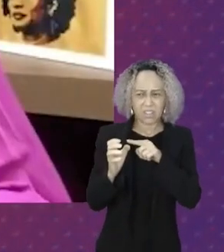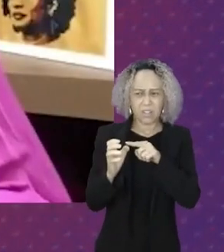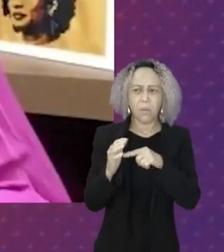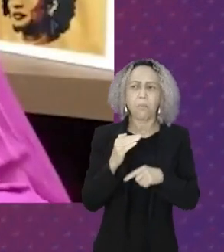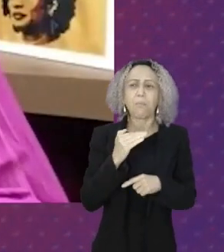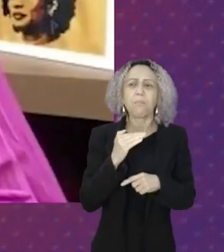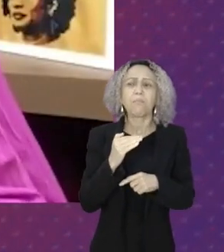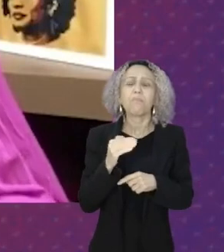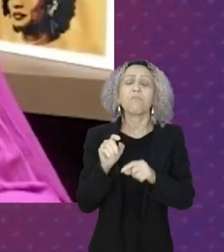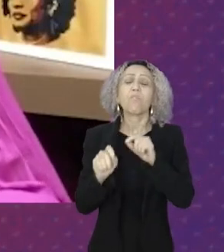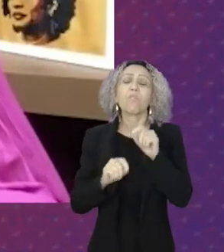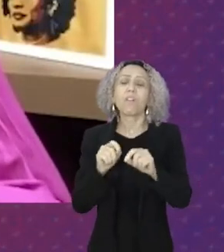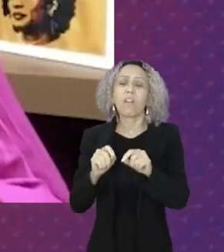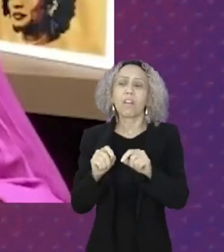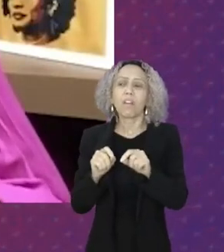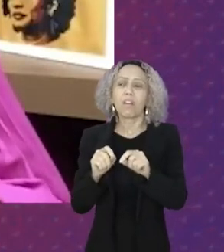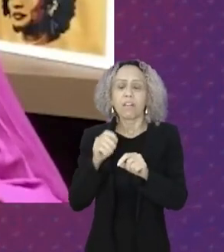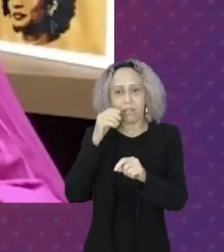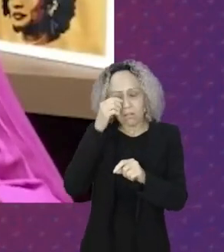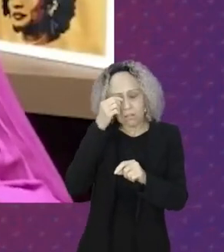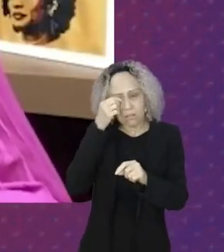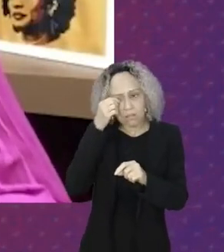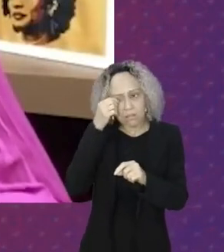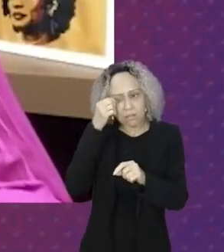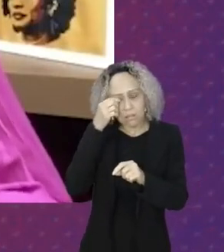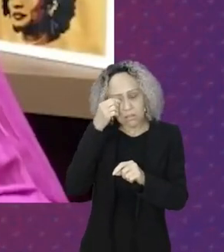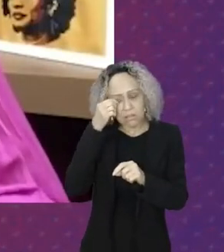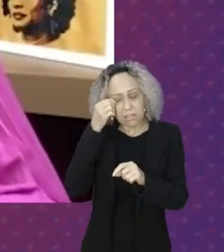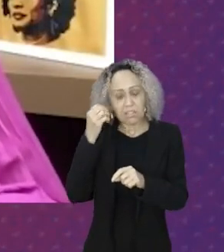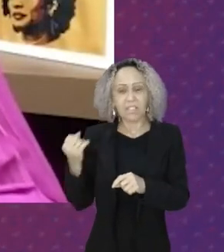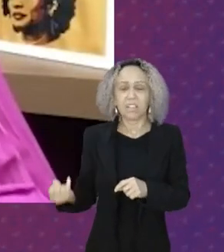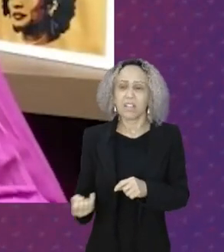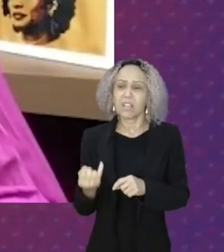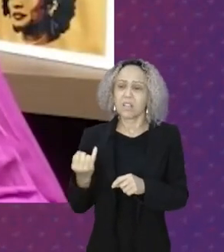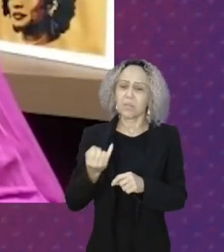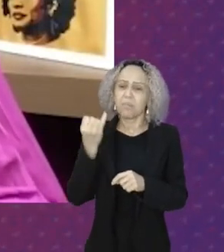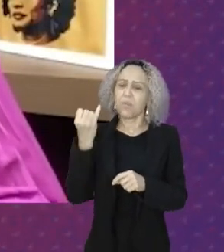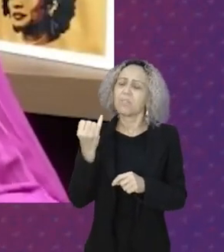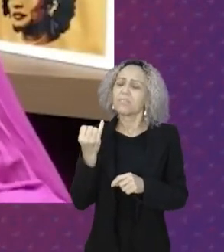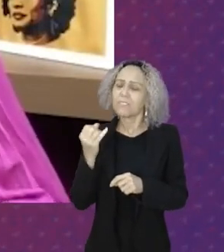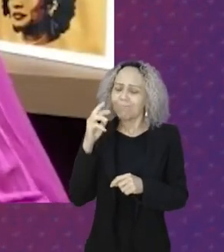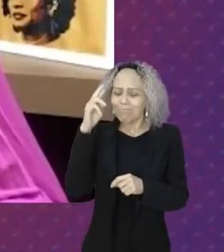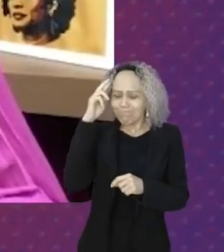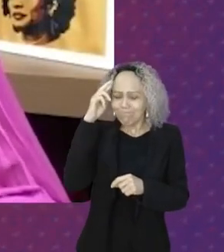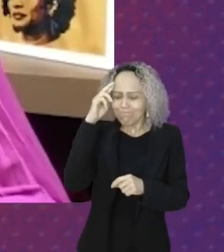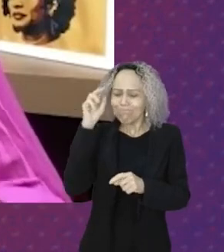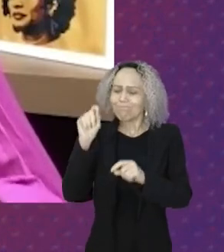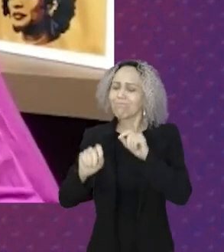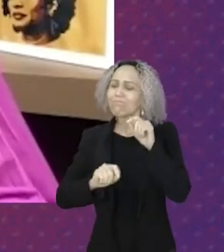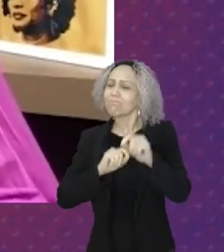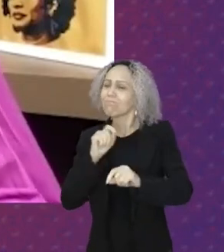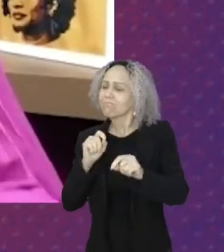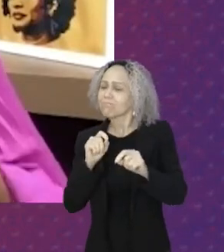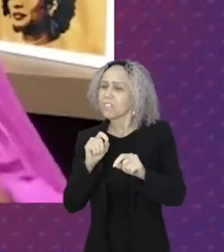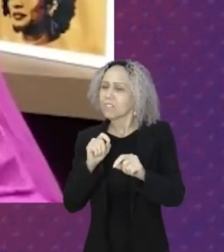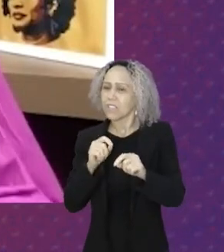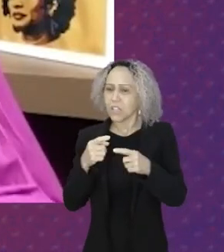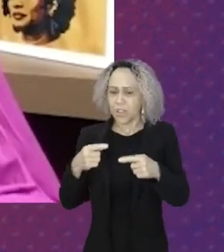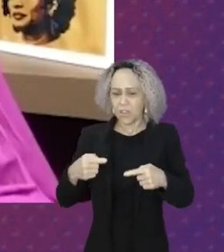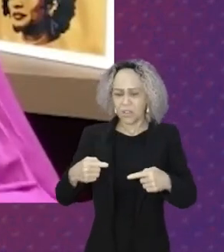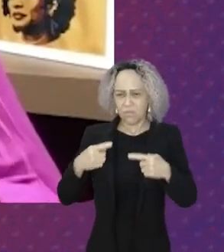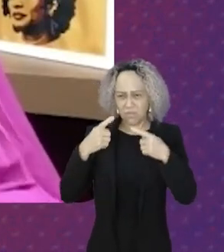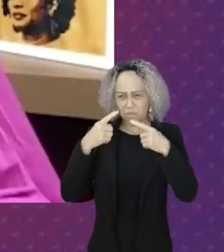traz para nós uma importante reflexão que a violência política